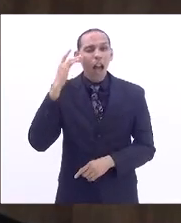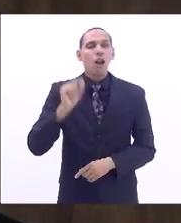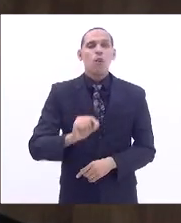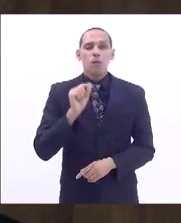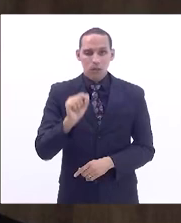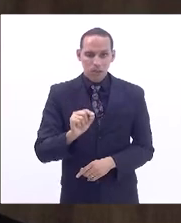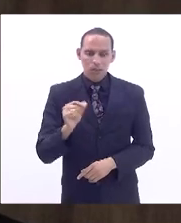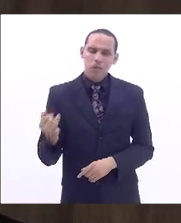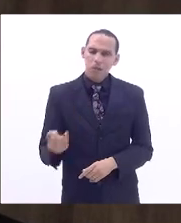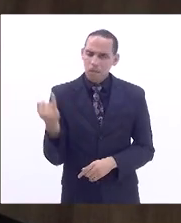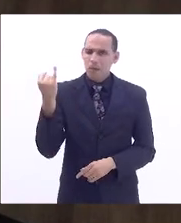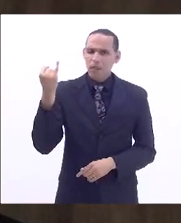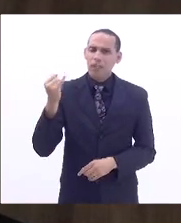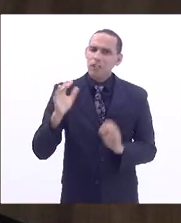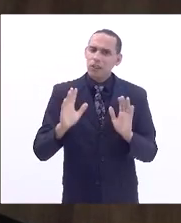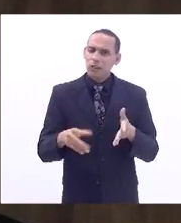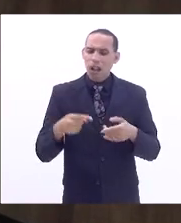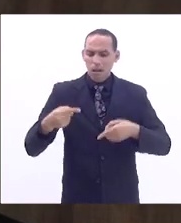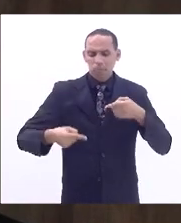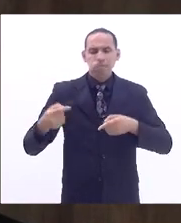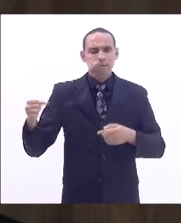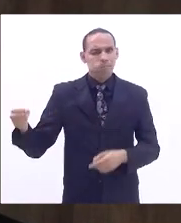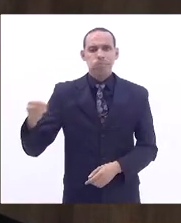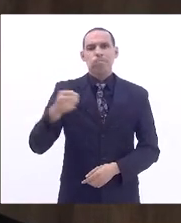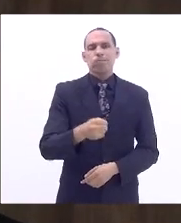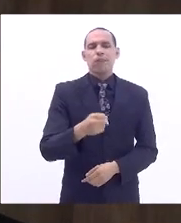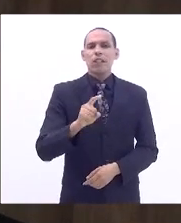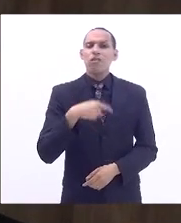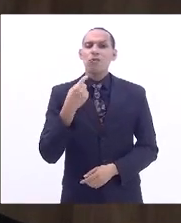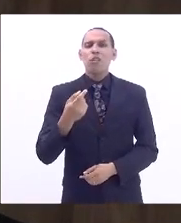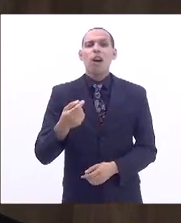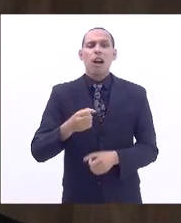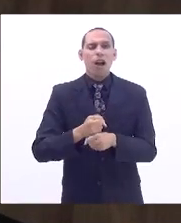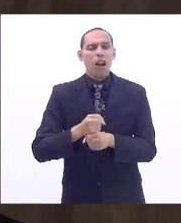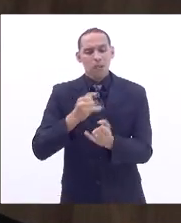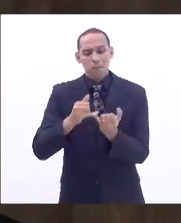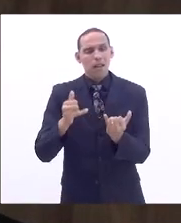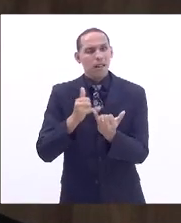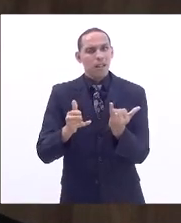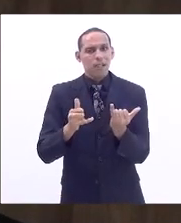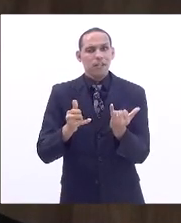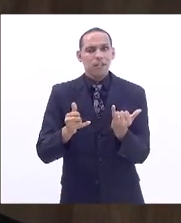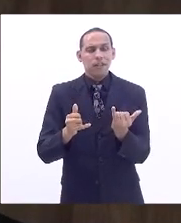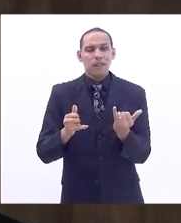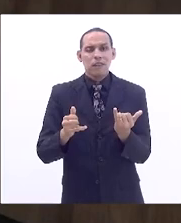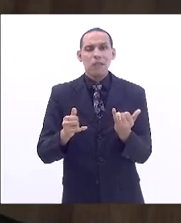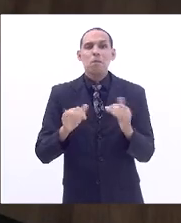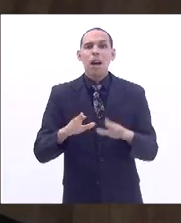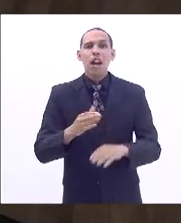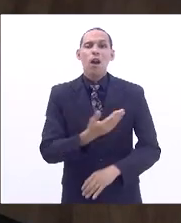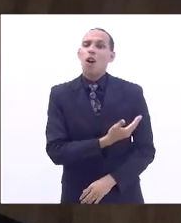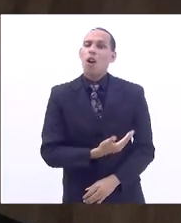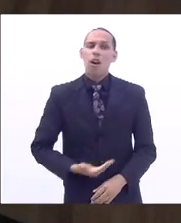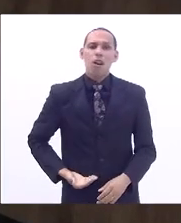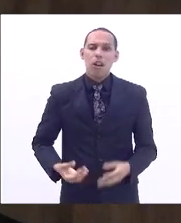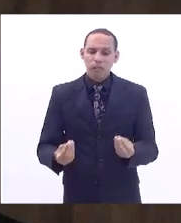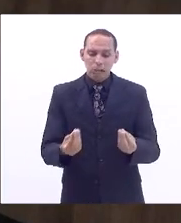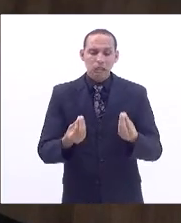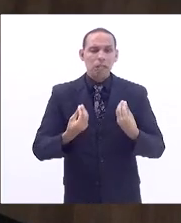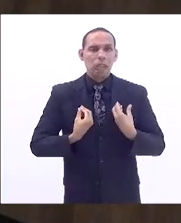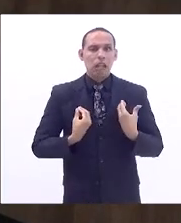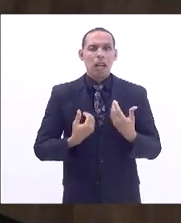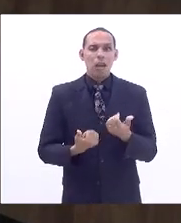presidente que é importante trazer esse debate estamos no meio do ano sem com que o governo nos